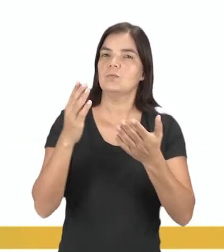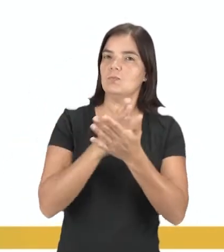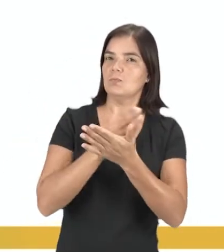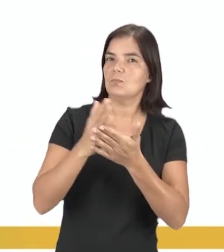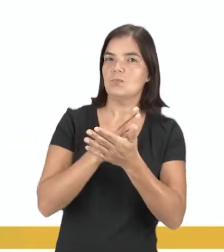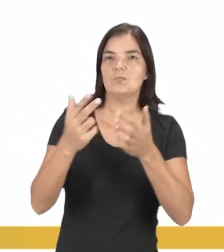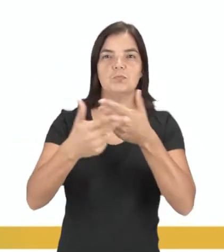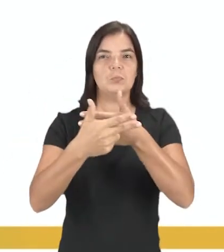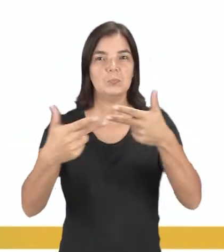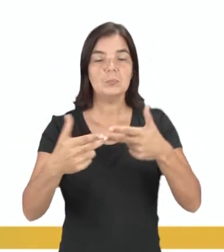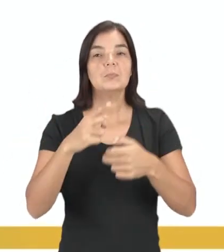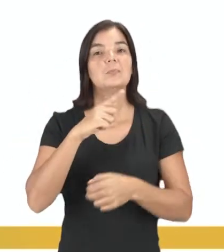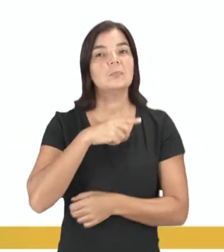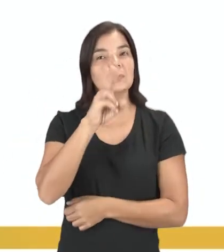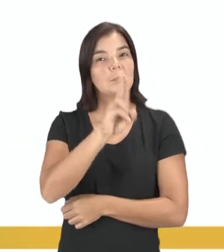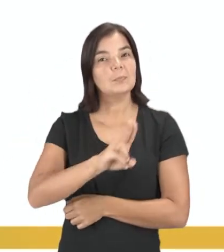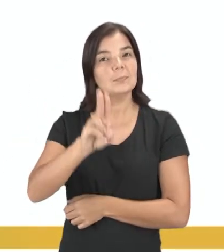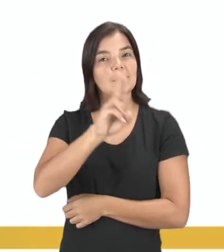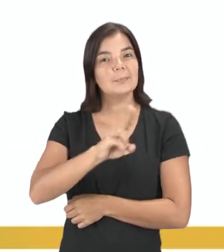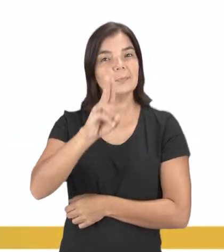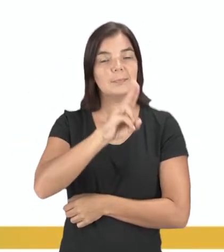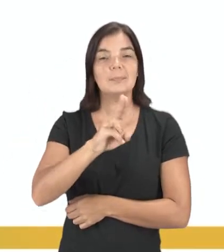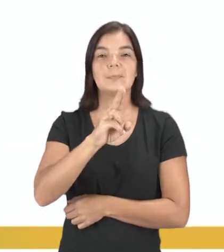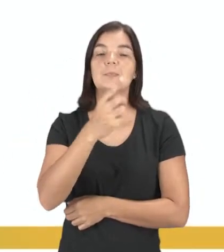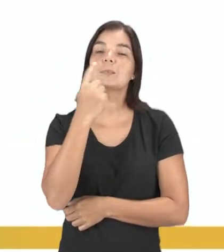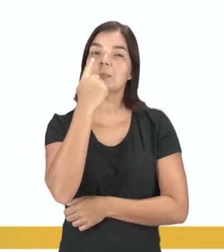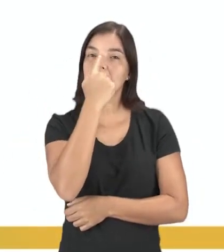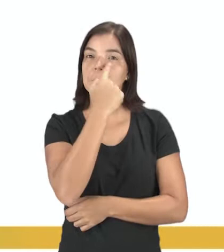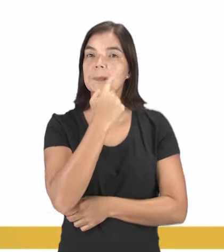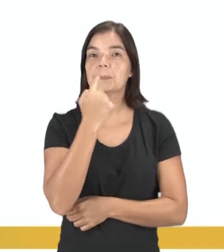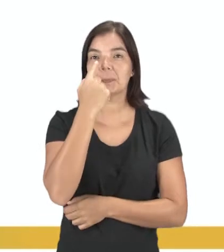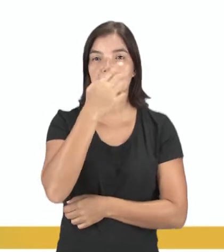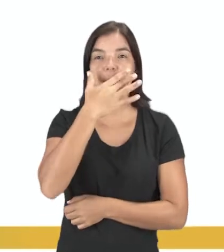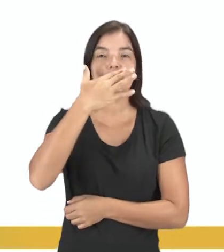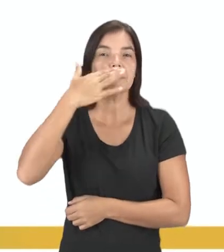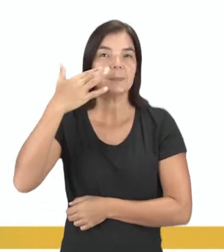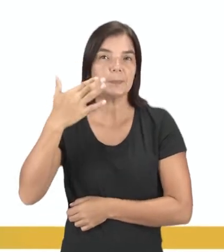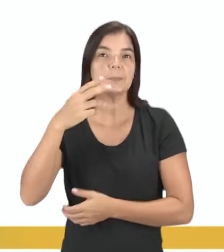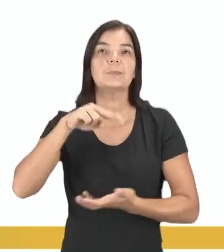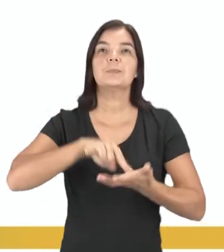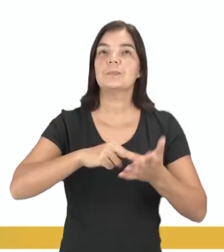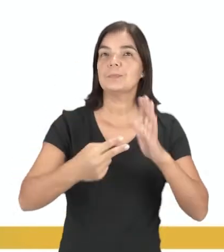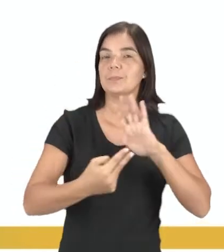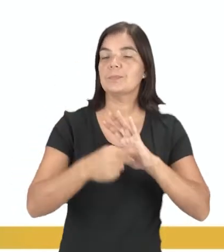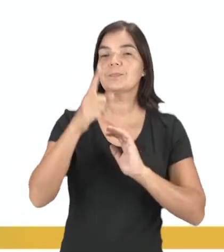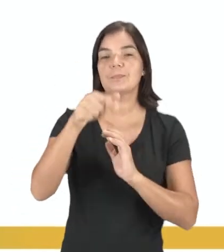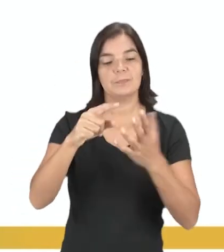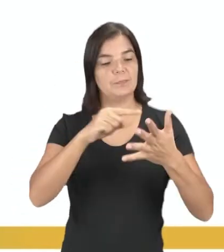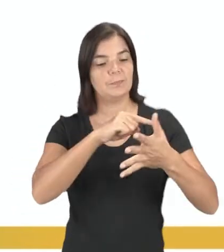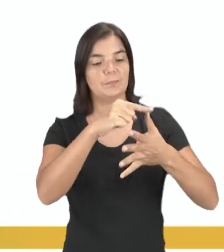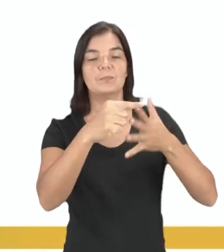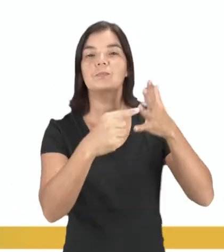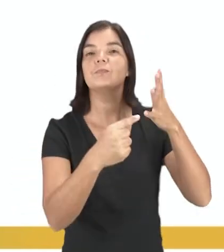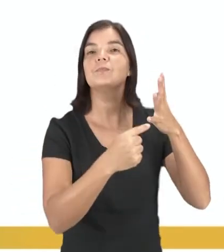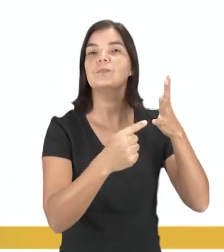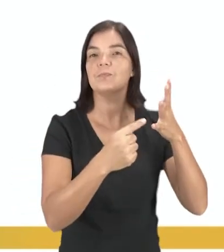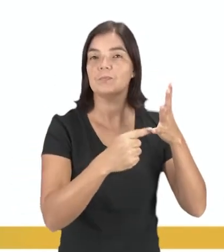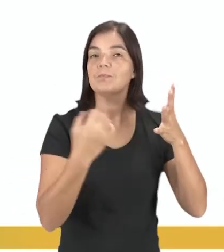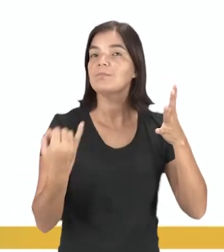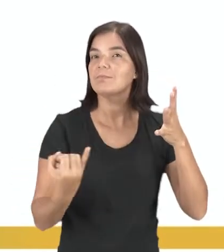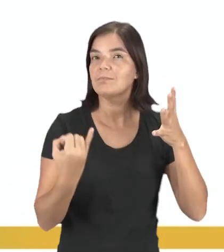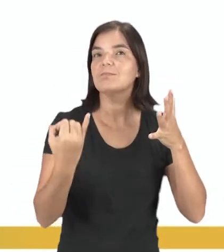algum objeto, estamos utilizando a olfação. O olfato é um dos 5 sentidos